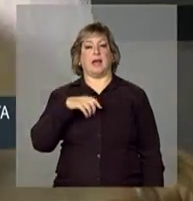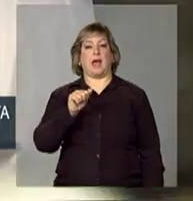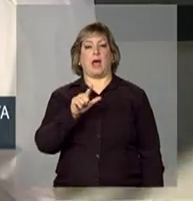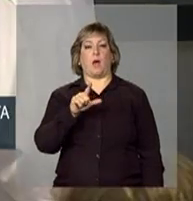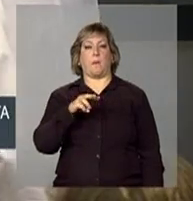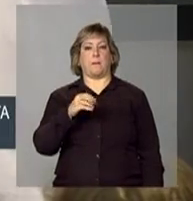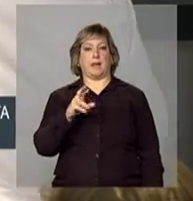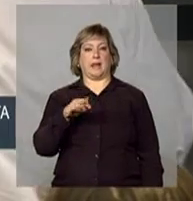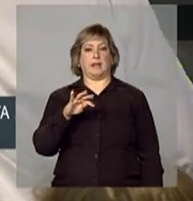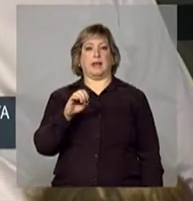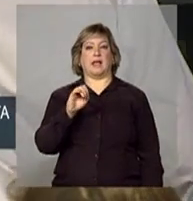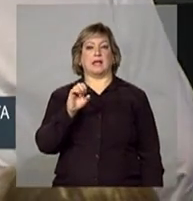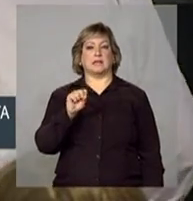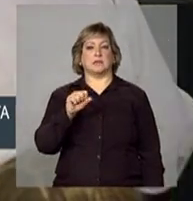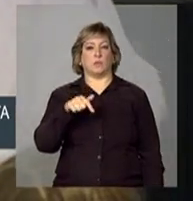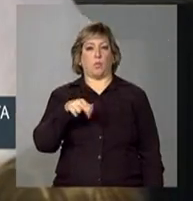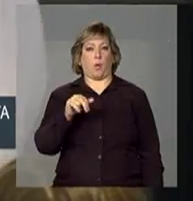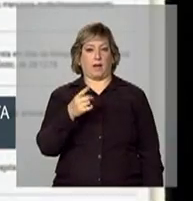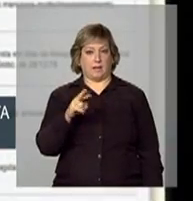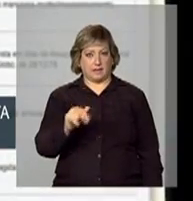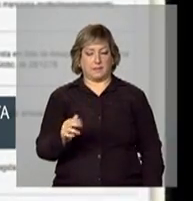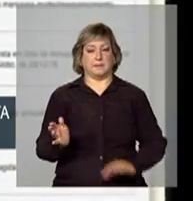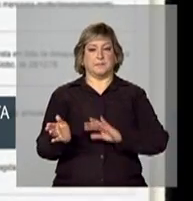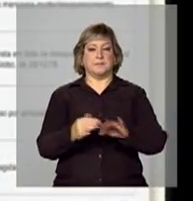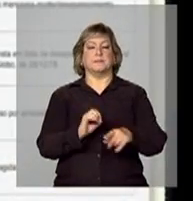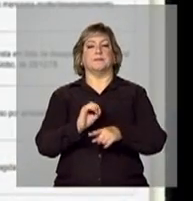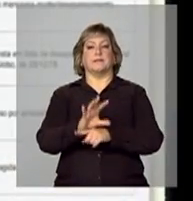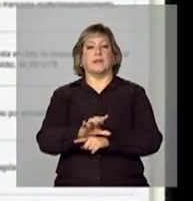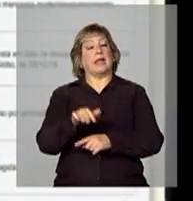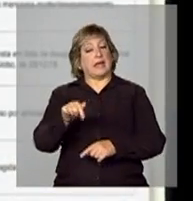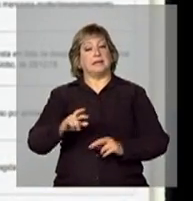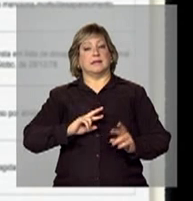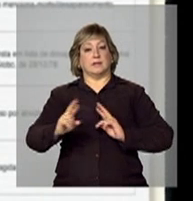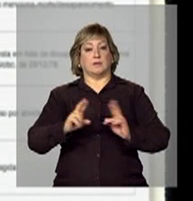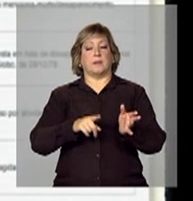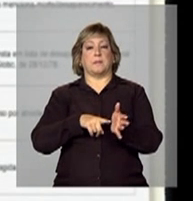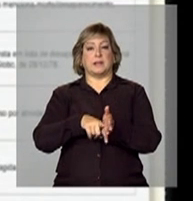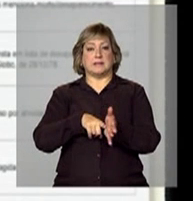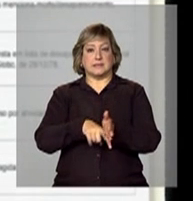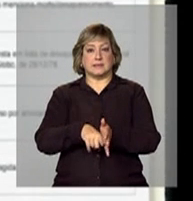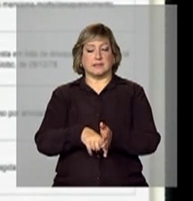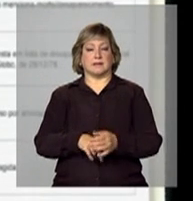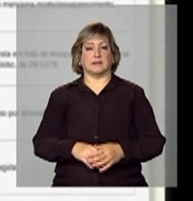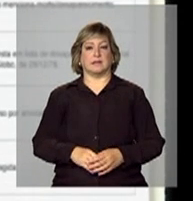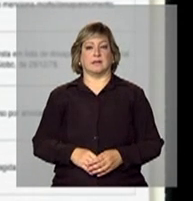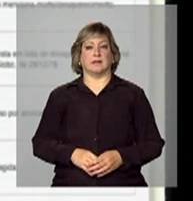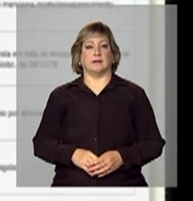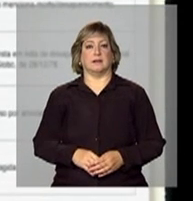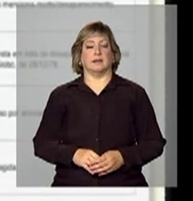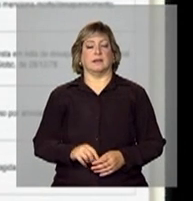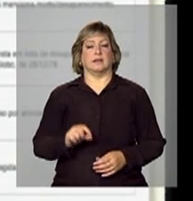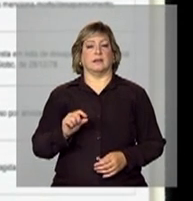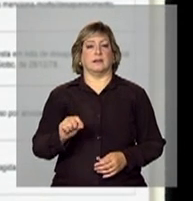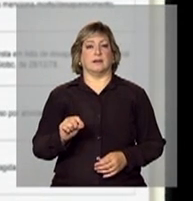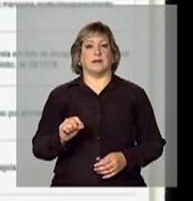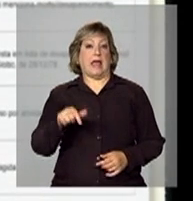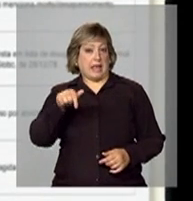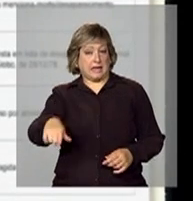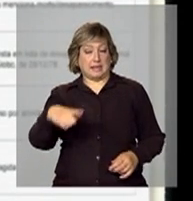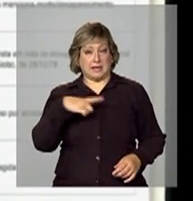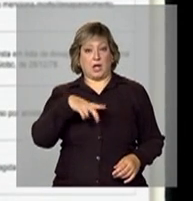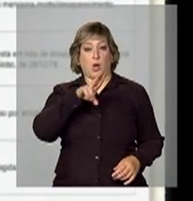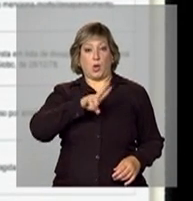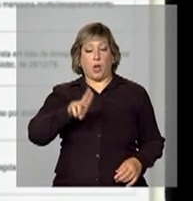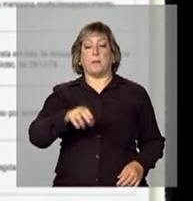Serpa. Próximo quadro, esse é o resultado da pesquisa. Aqui nós temos o nome de